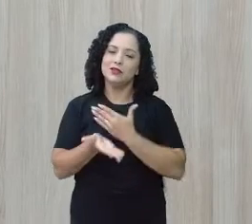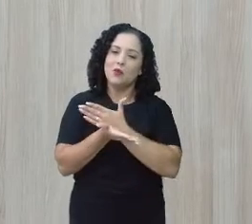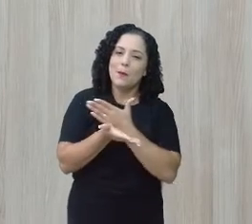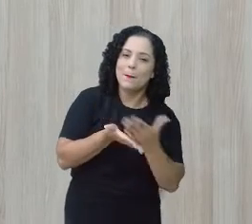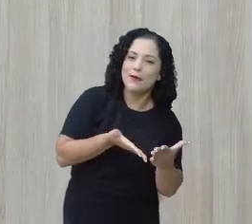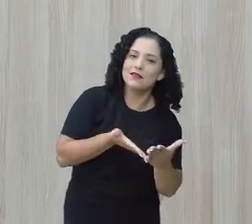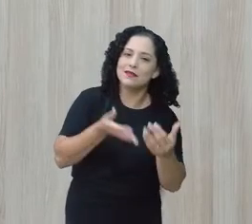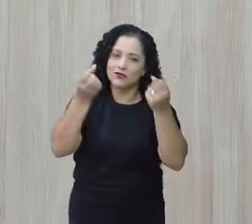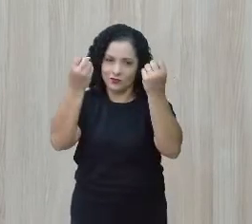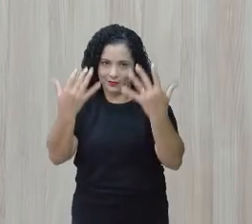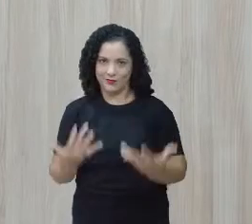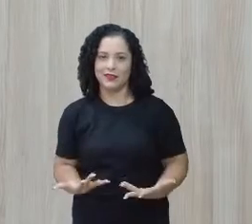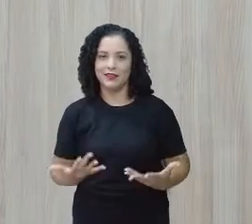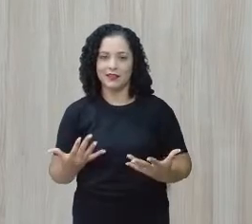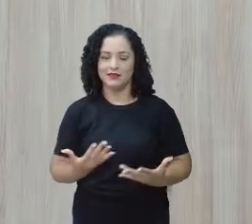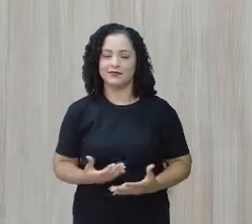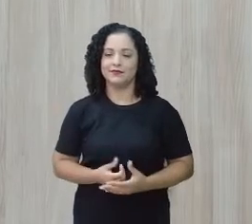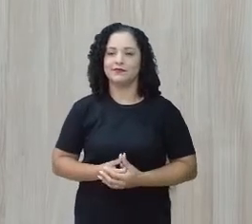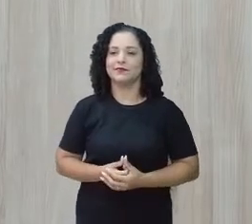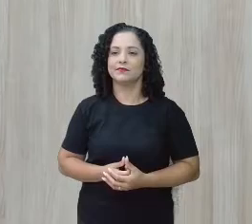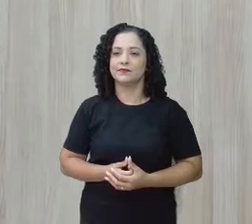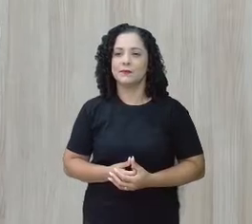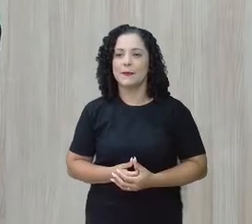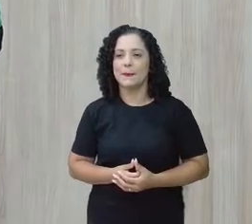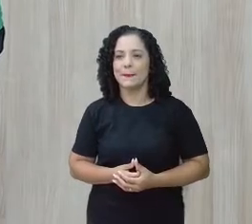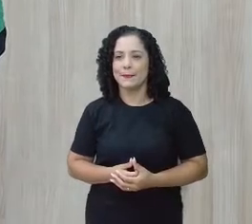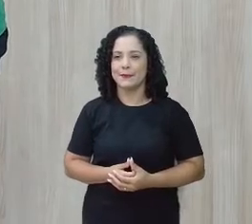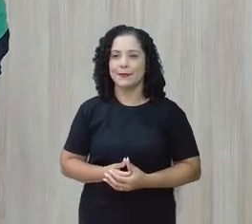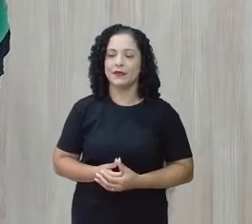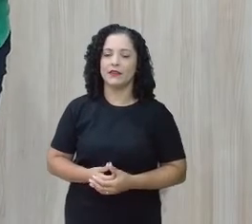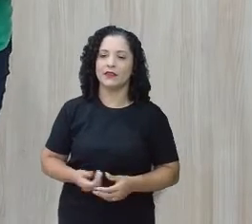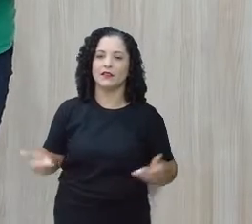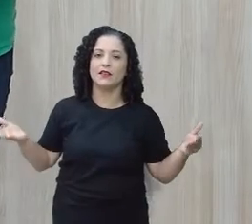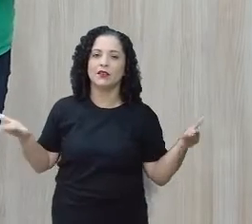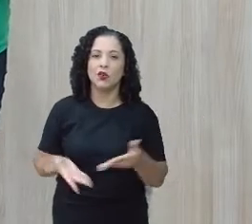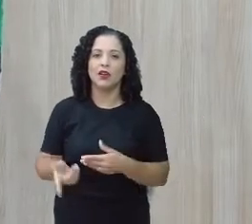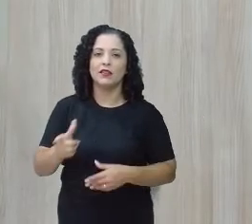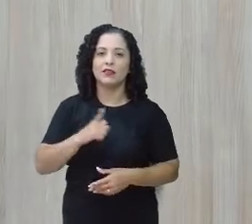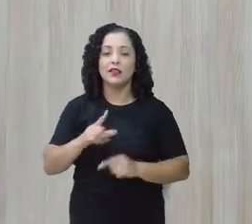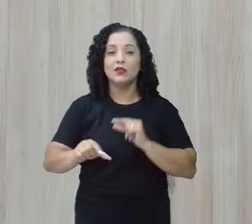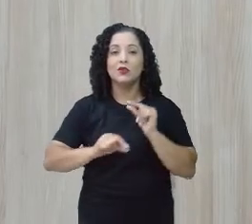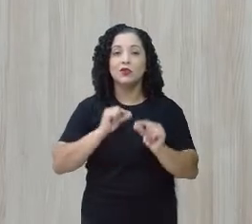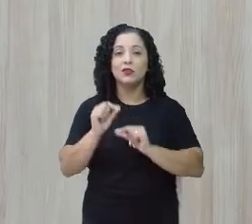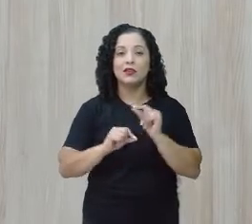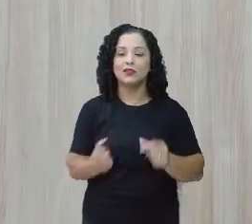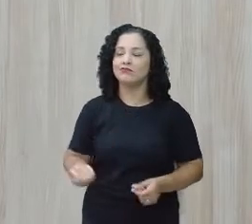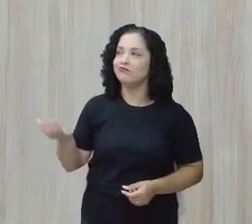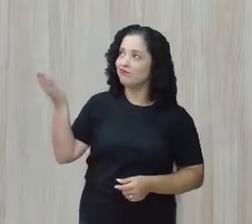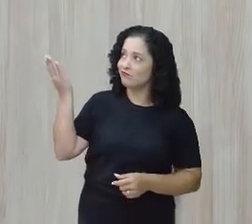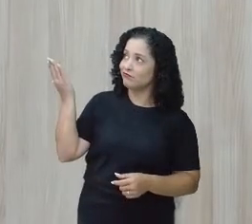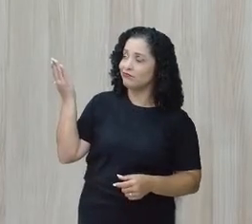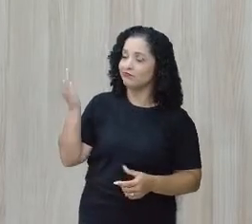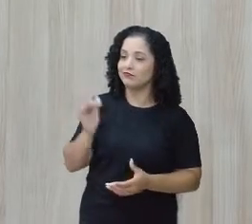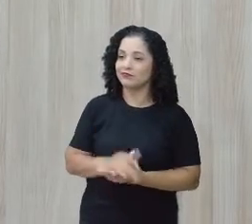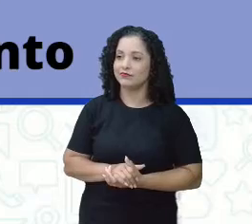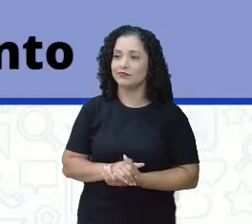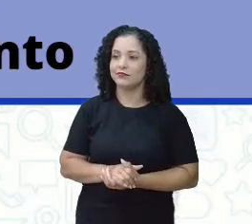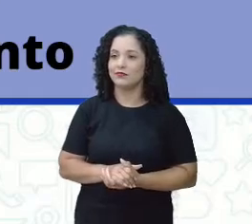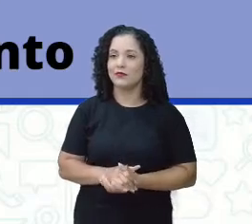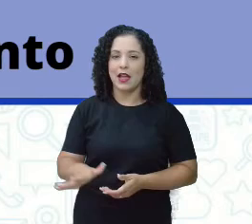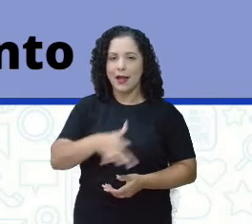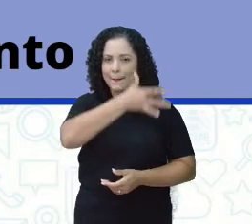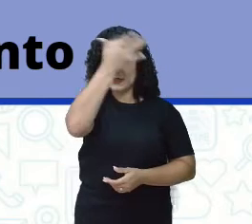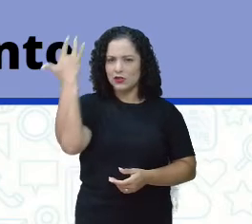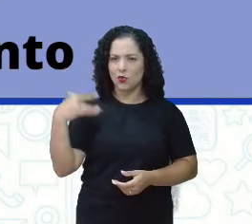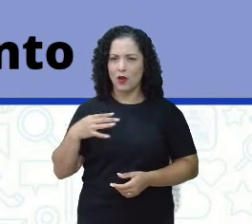a falar dessa forma, né? Mas vamos lá, o que nós temos mais? Mais um exemplo. Então aqui, a pessoa